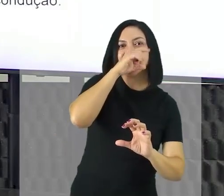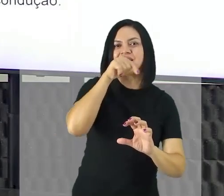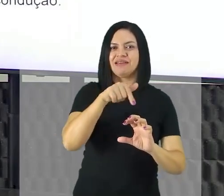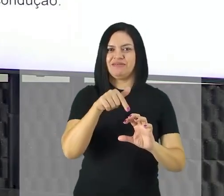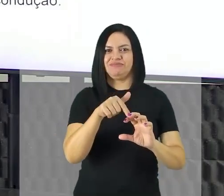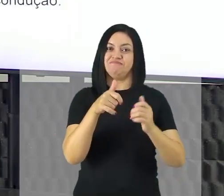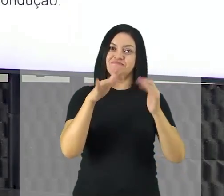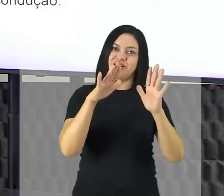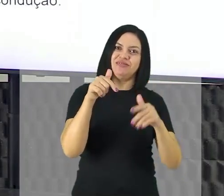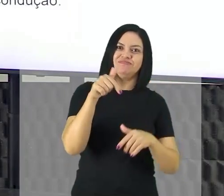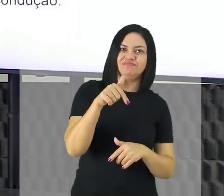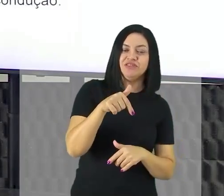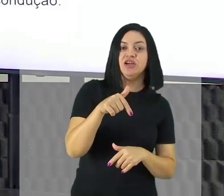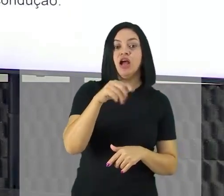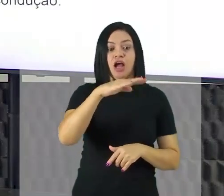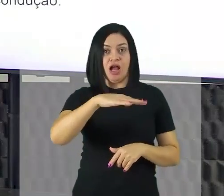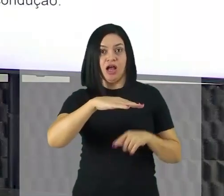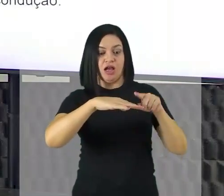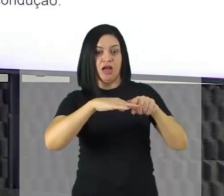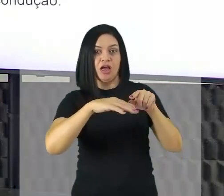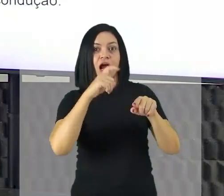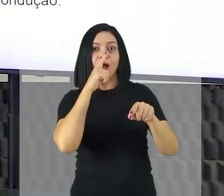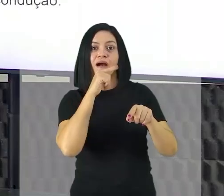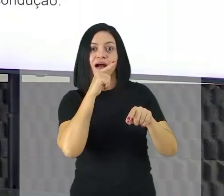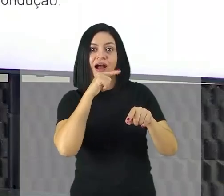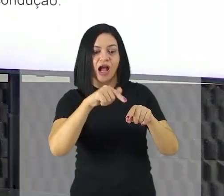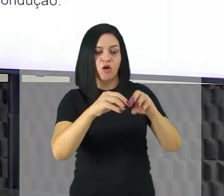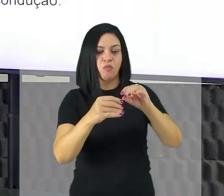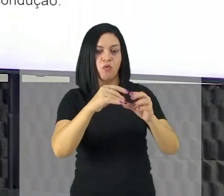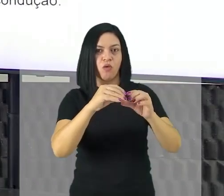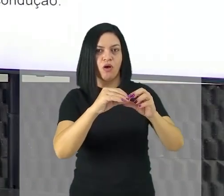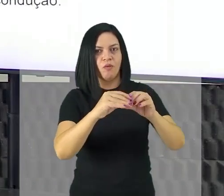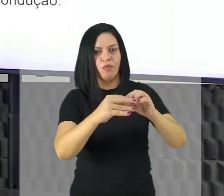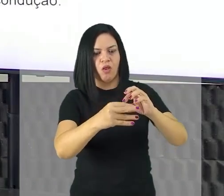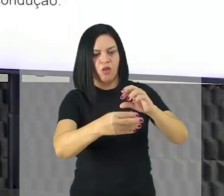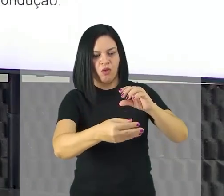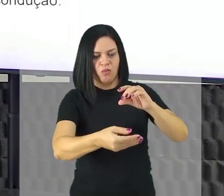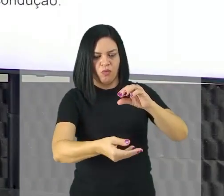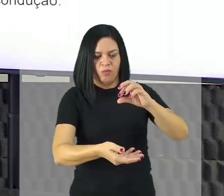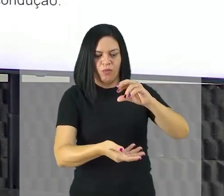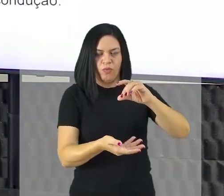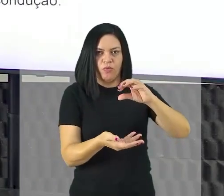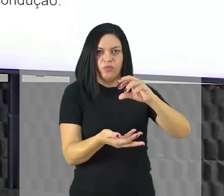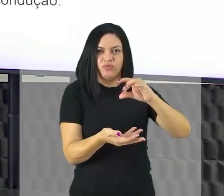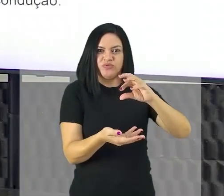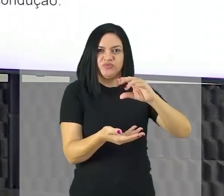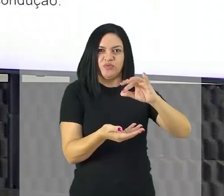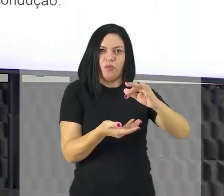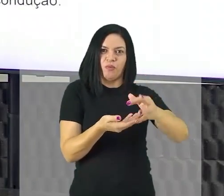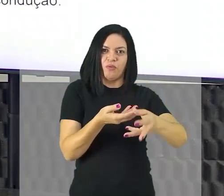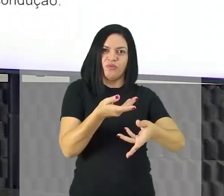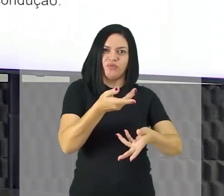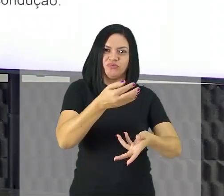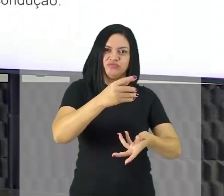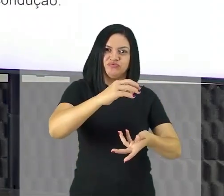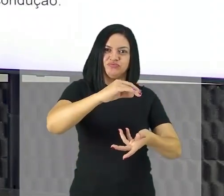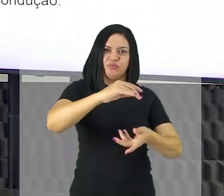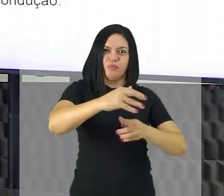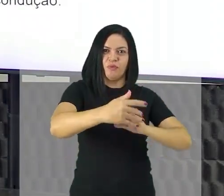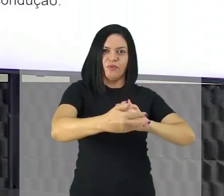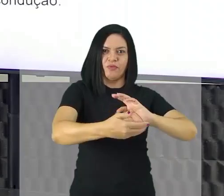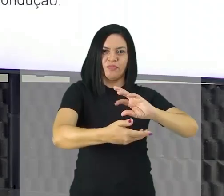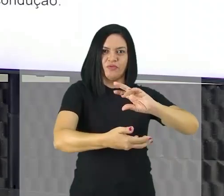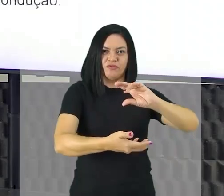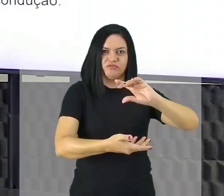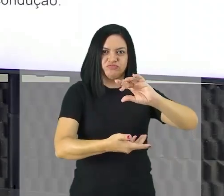subir. Aquela que tinha subido anteriormente vai descer para aquecer mais um pouquinho. Fica nesse movimento. O